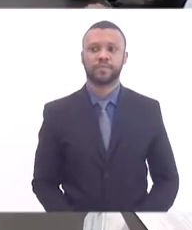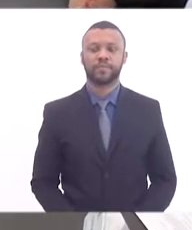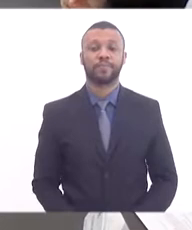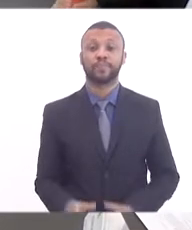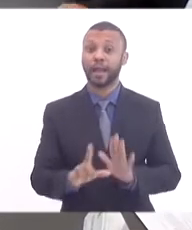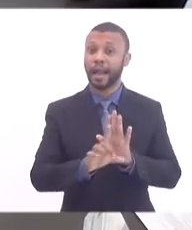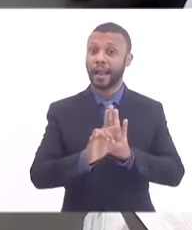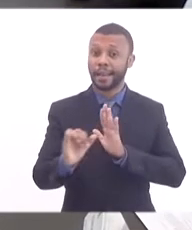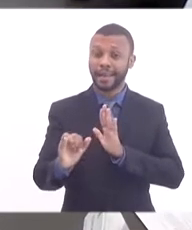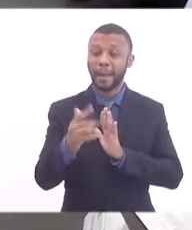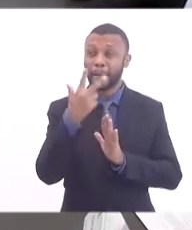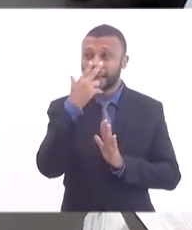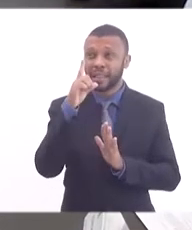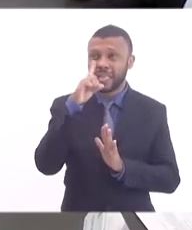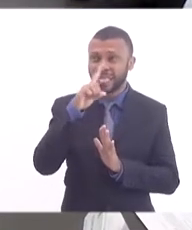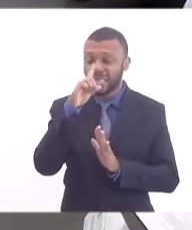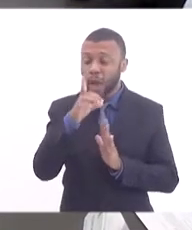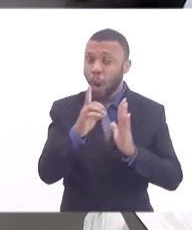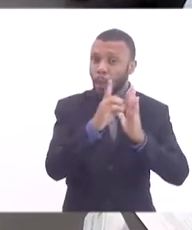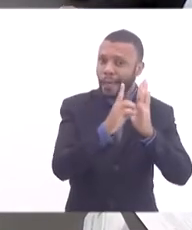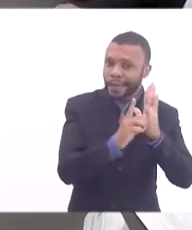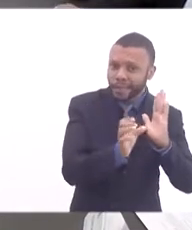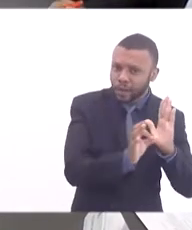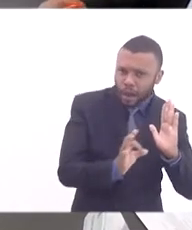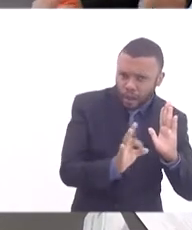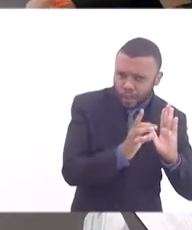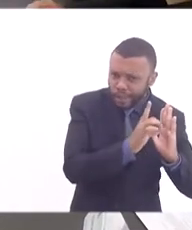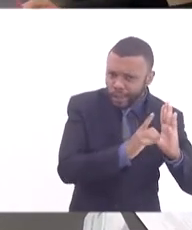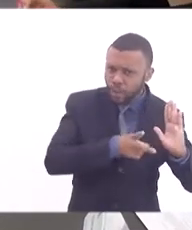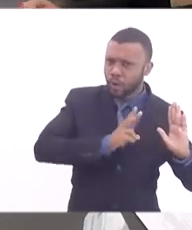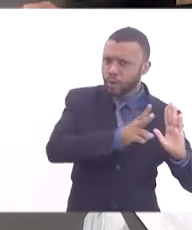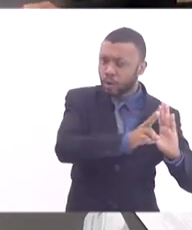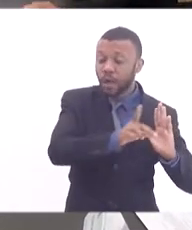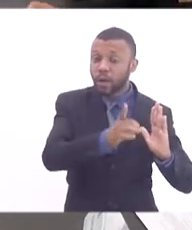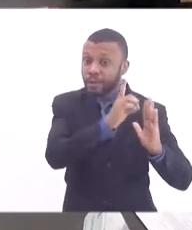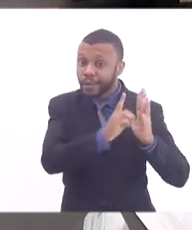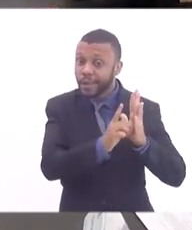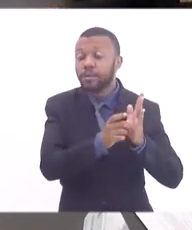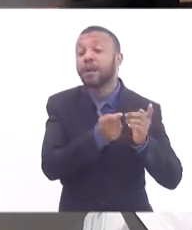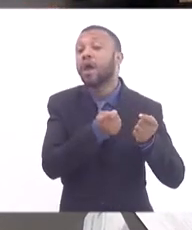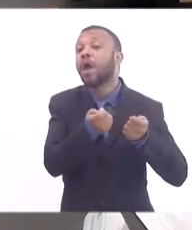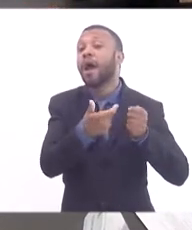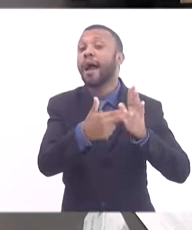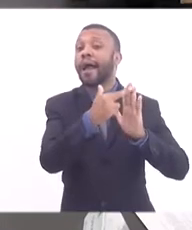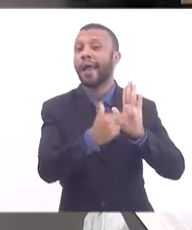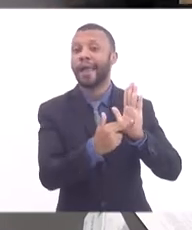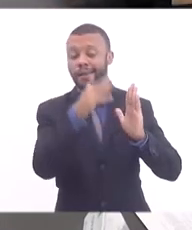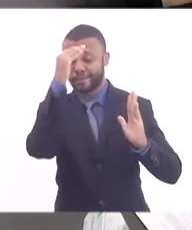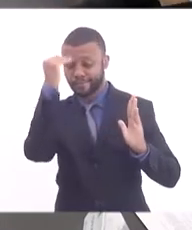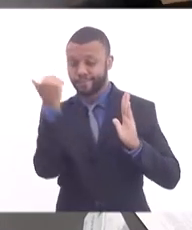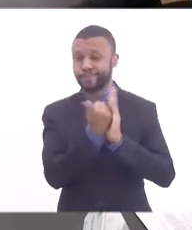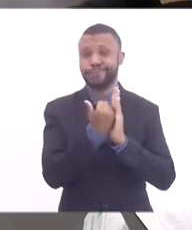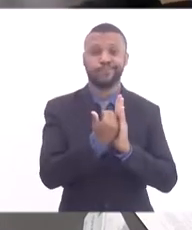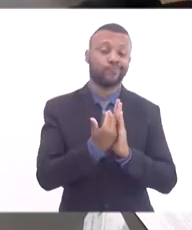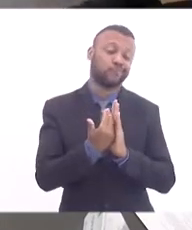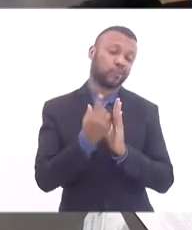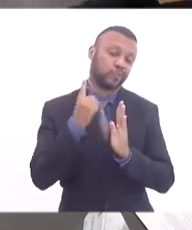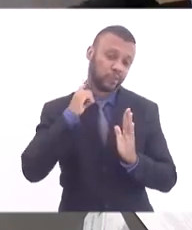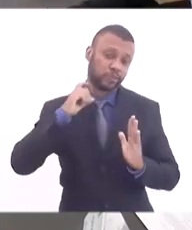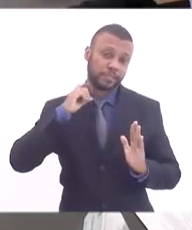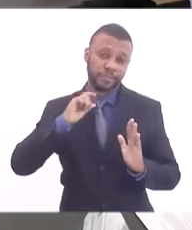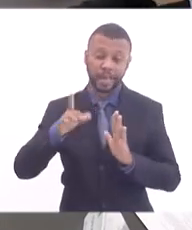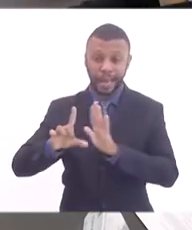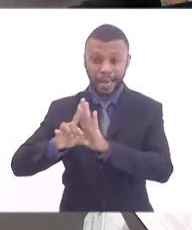alimento vazado decreto não decreto o regulamento de Minas então se a letra cofasada